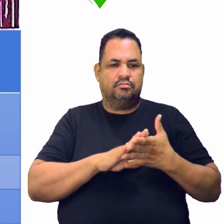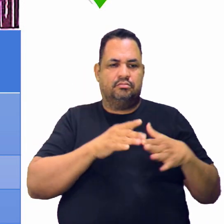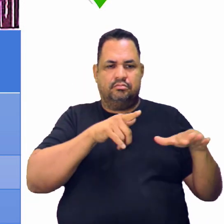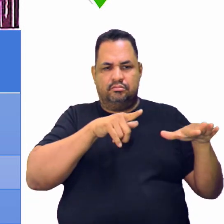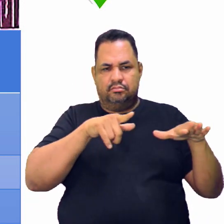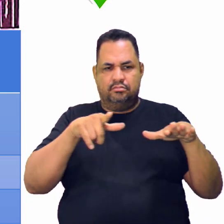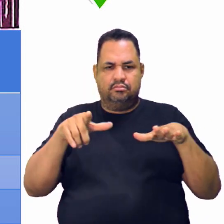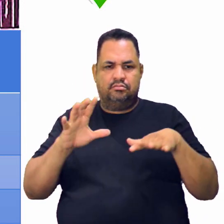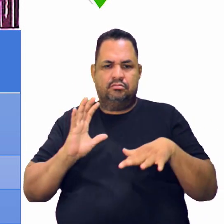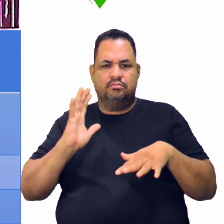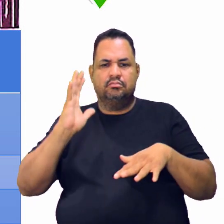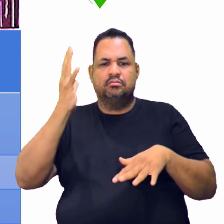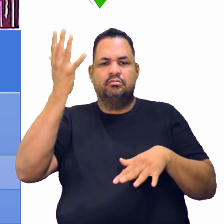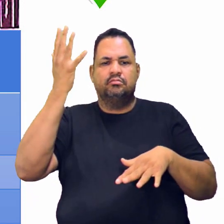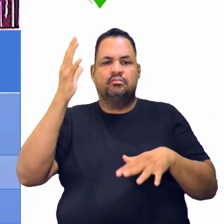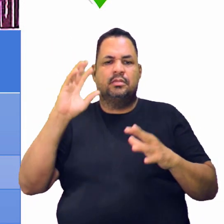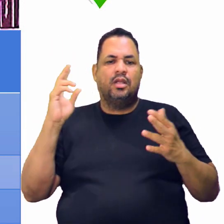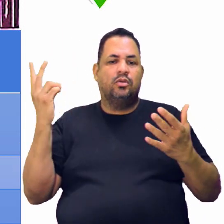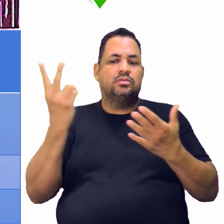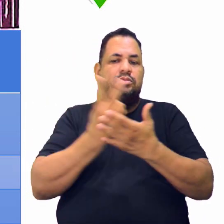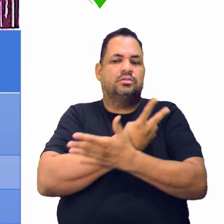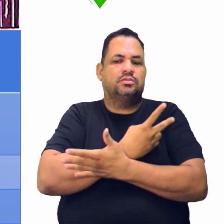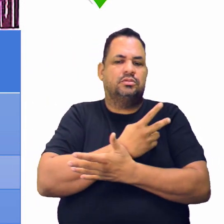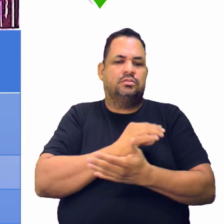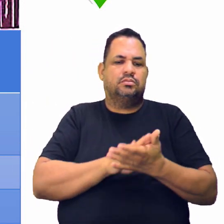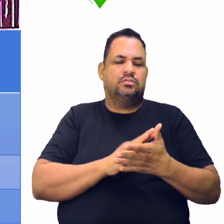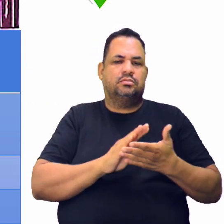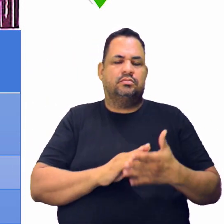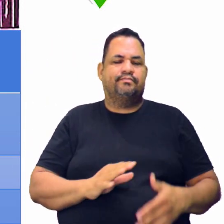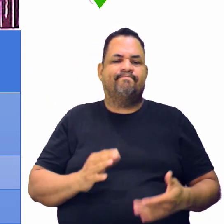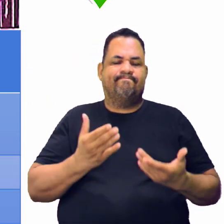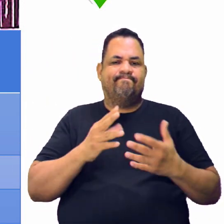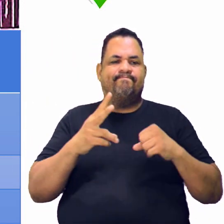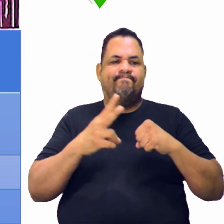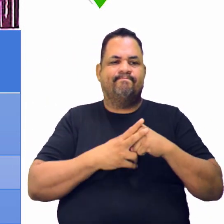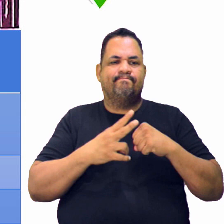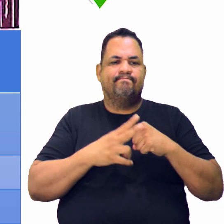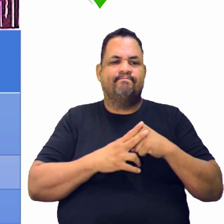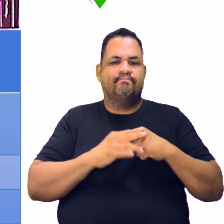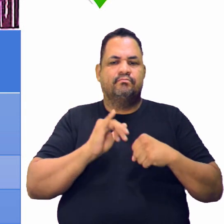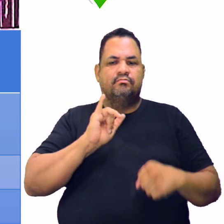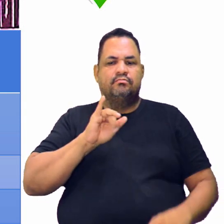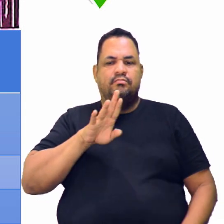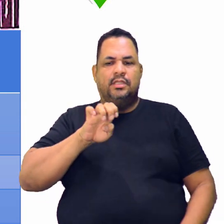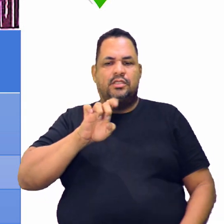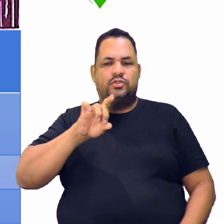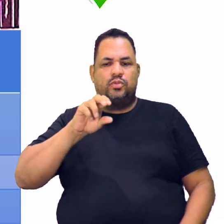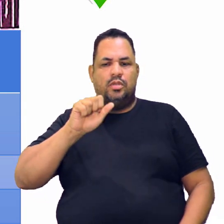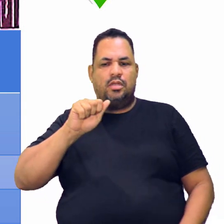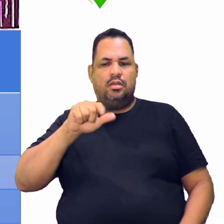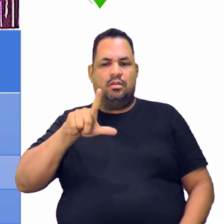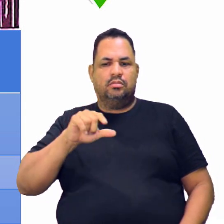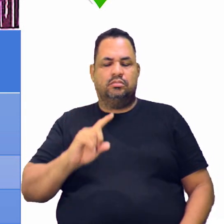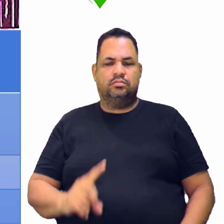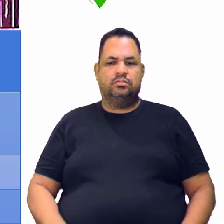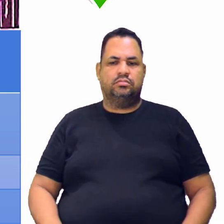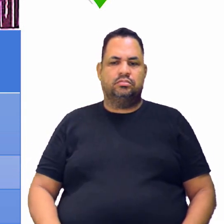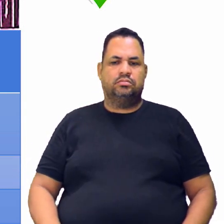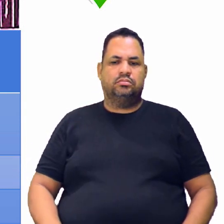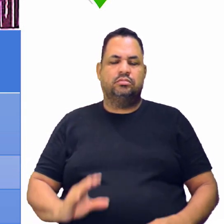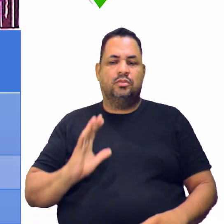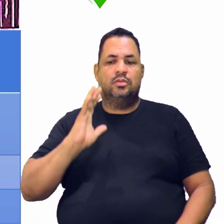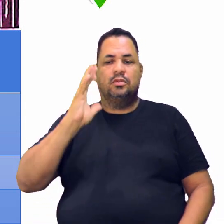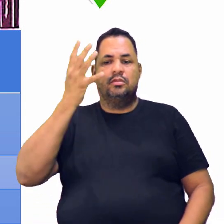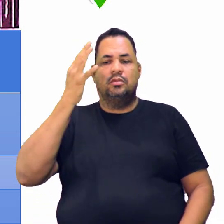é tempo decorrido, tá certo? Então, os verbos são impessoais. Ele vai indicar